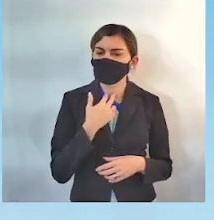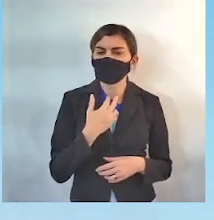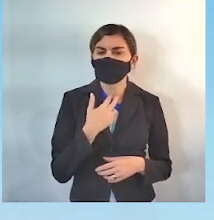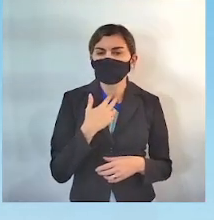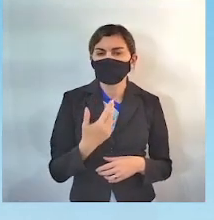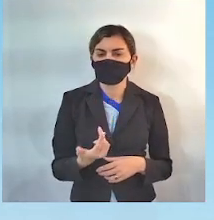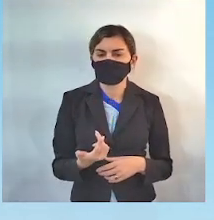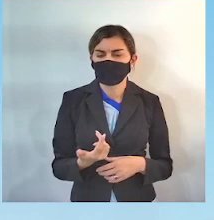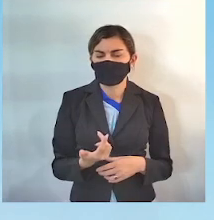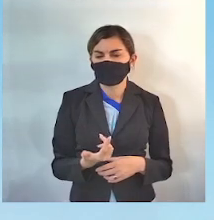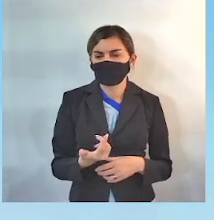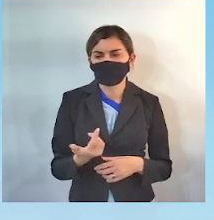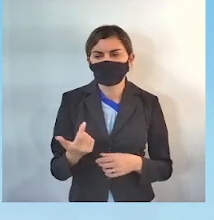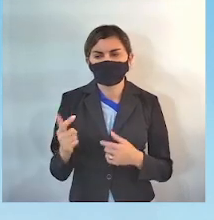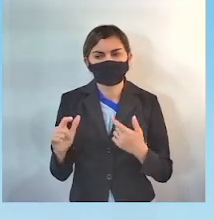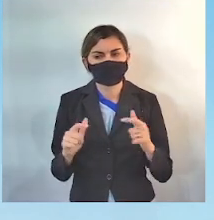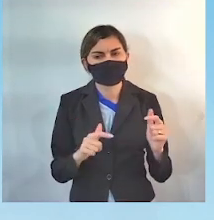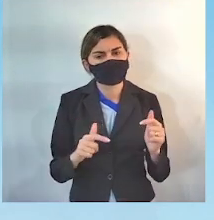is mine?